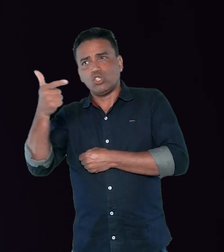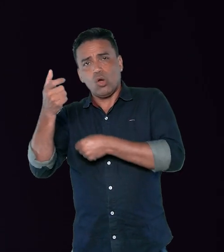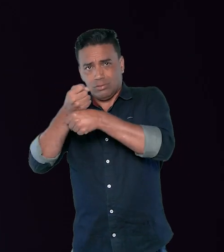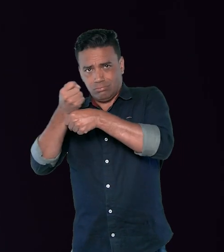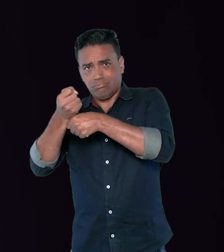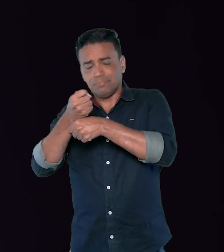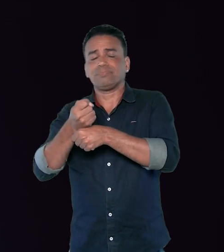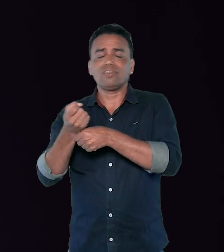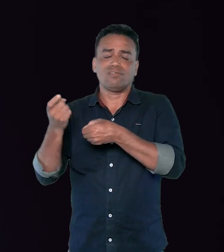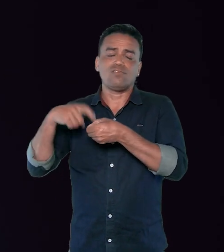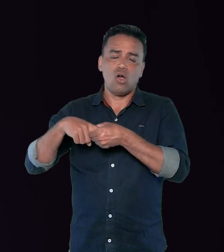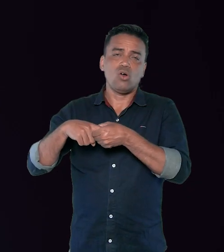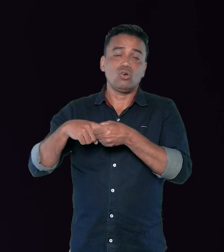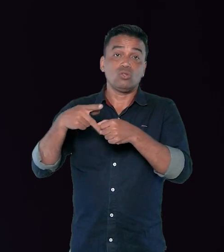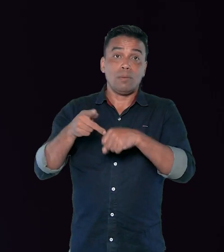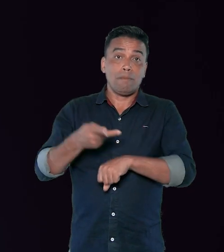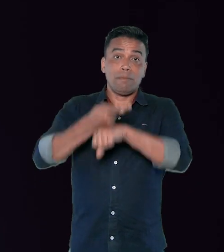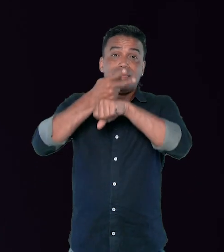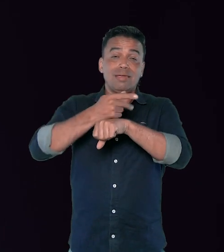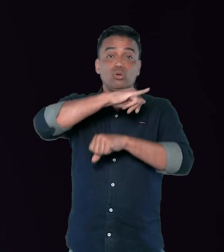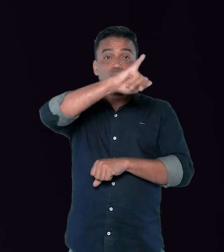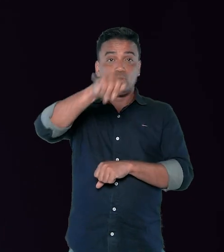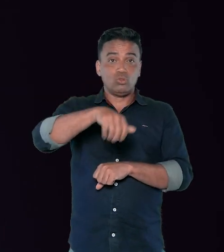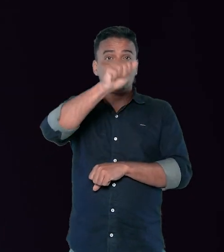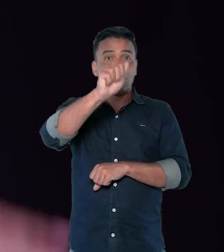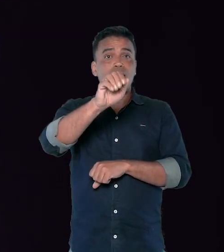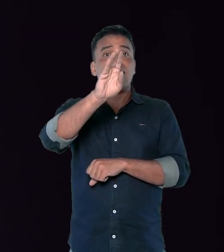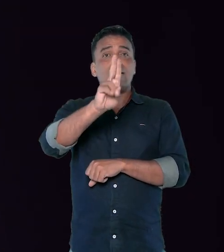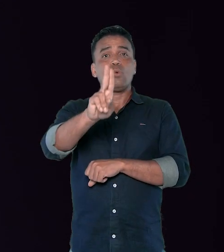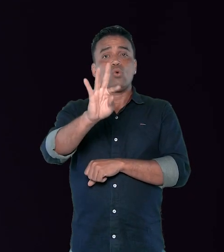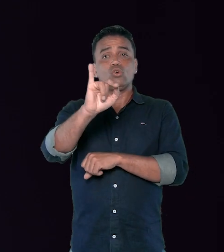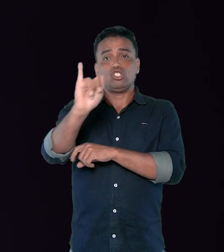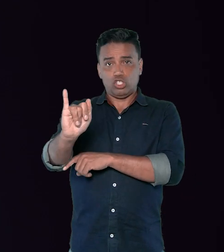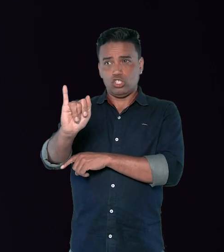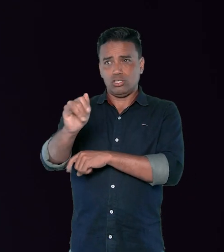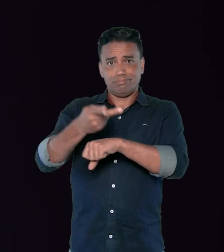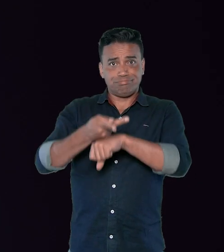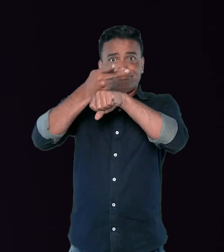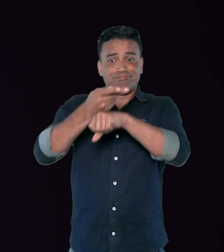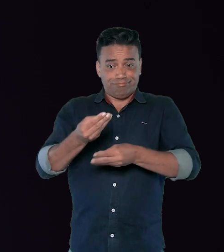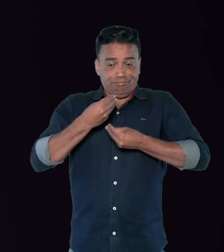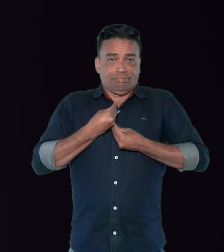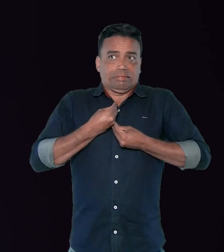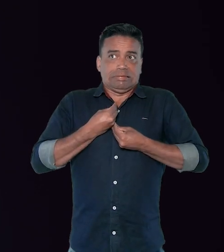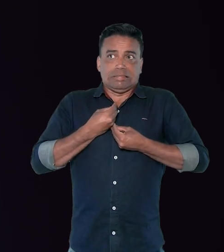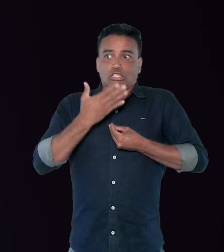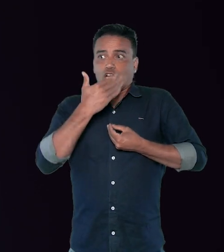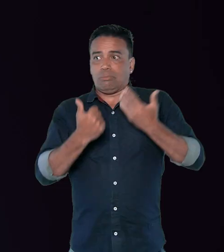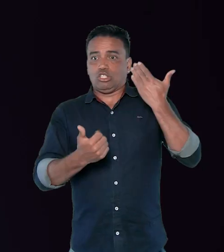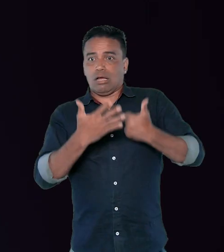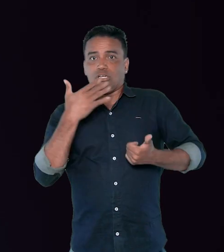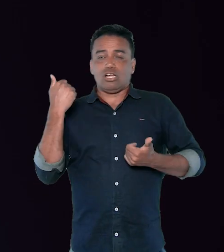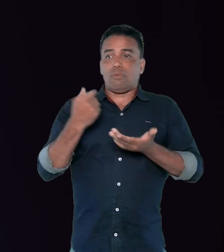E aí veio, em 2022, o Prêmio Jabuti, e aí já veio uma série de convites, de